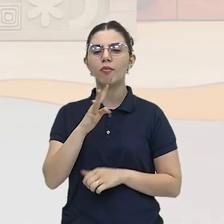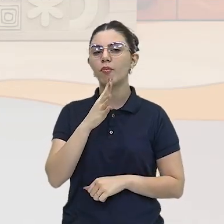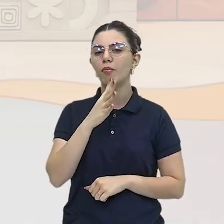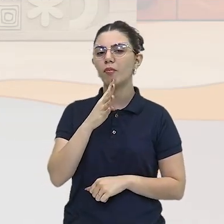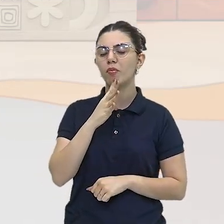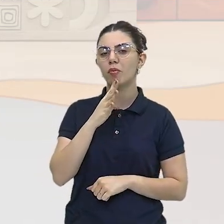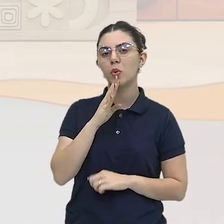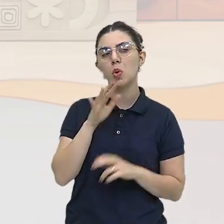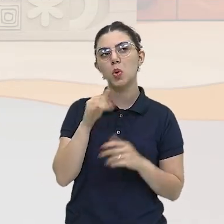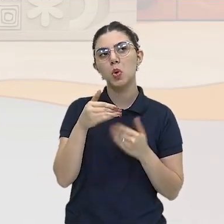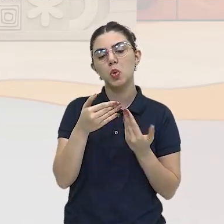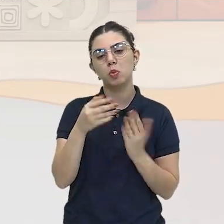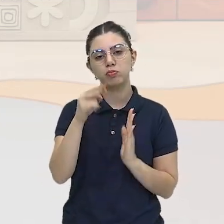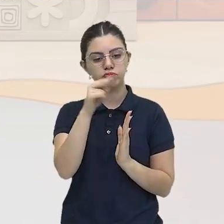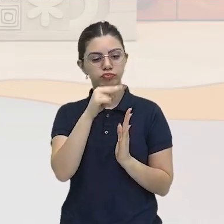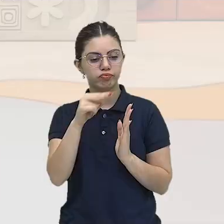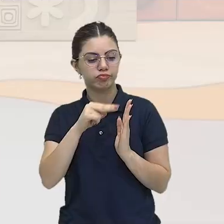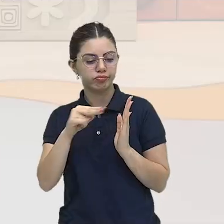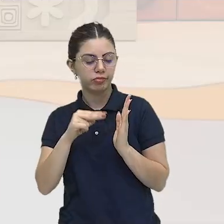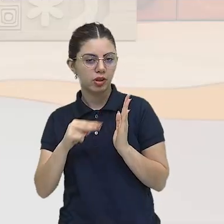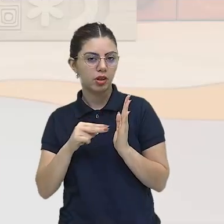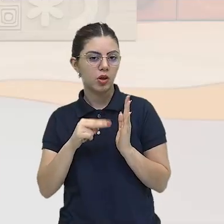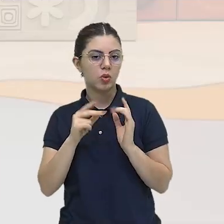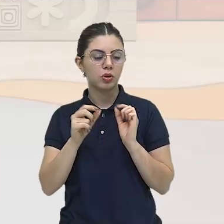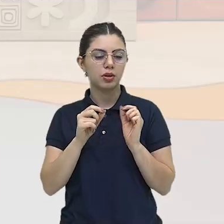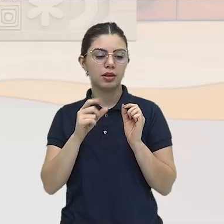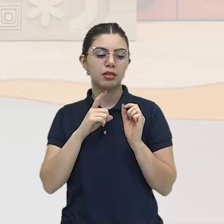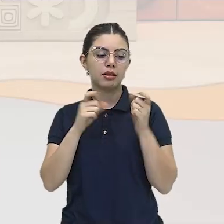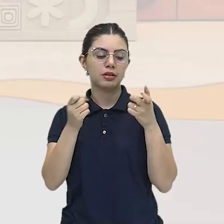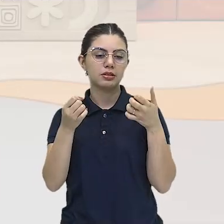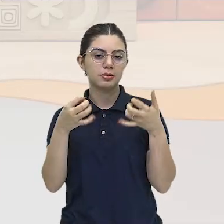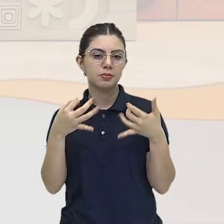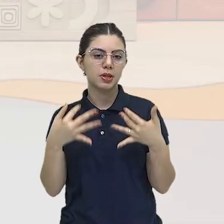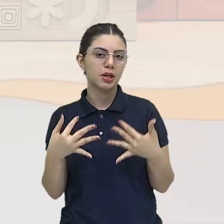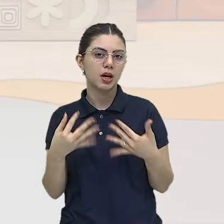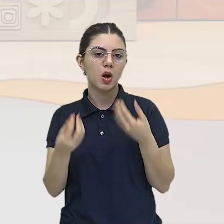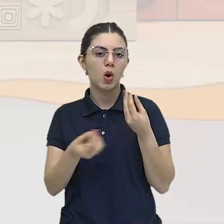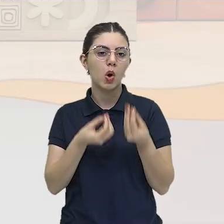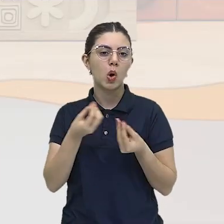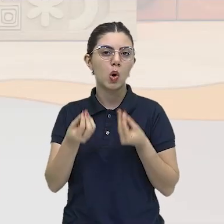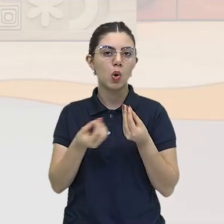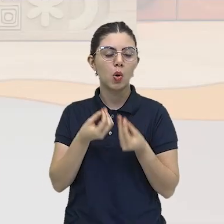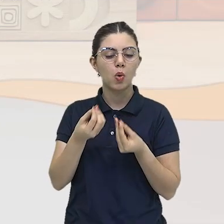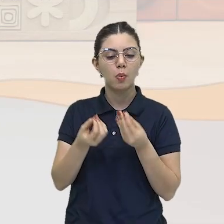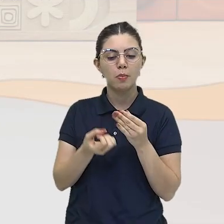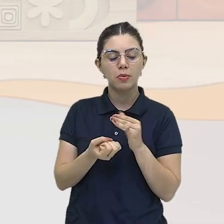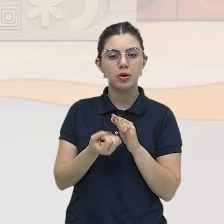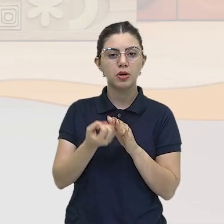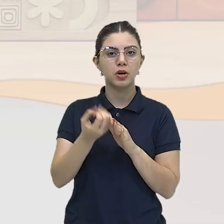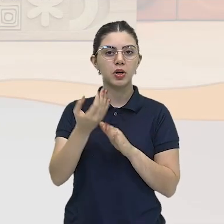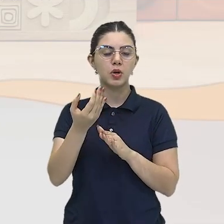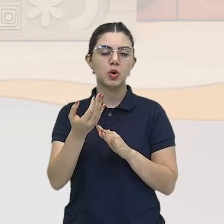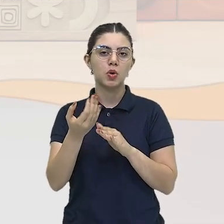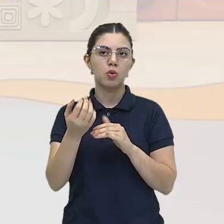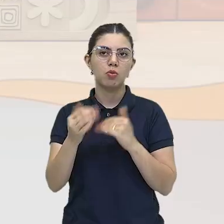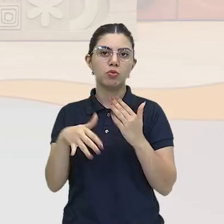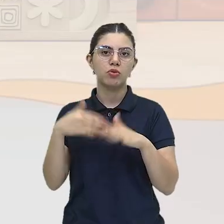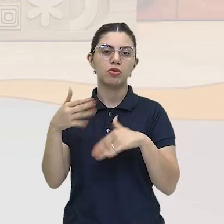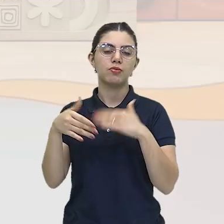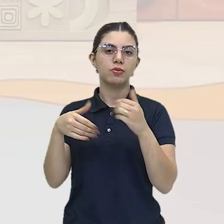falar ou já leu alguma informação, alguma explicação sobre a origem e a evolução do